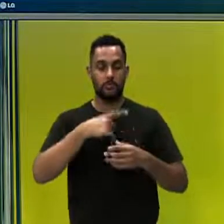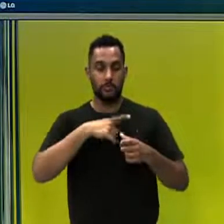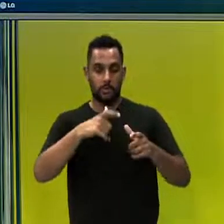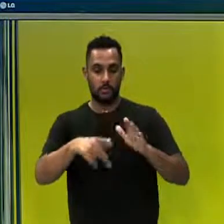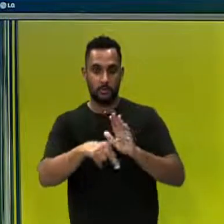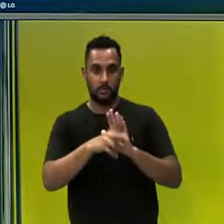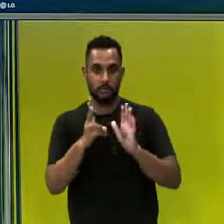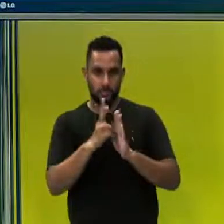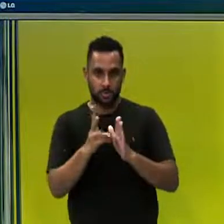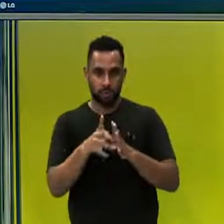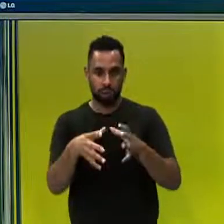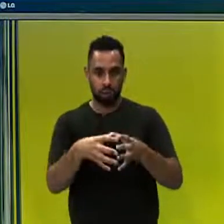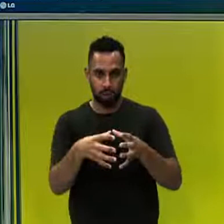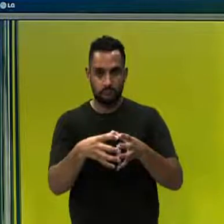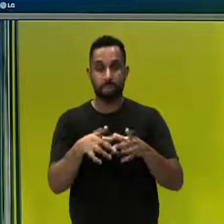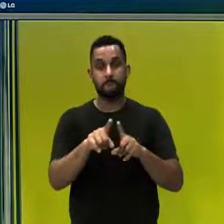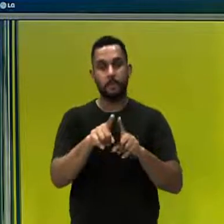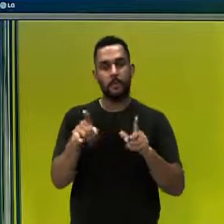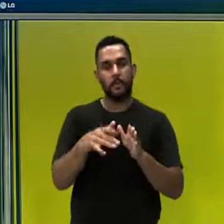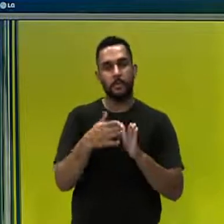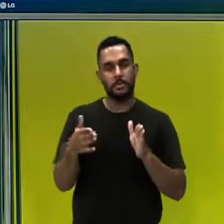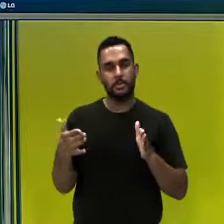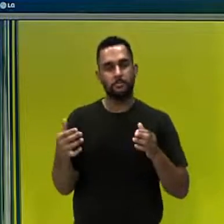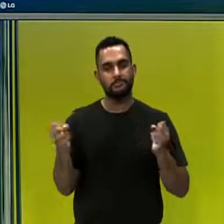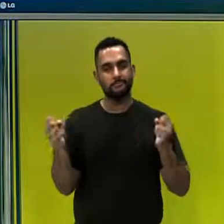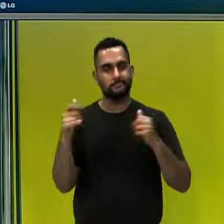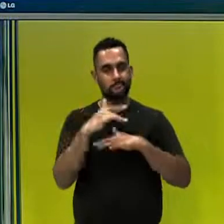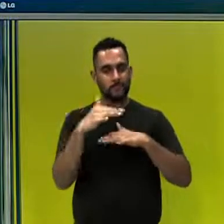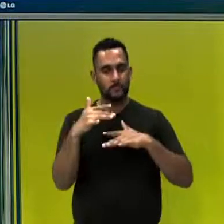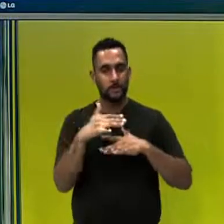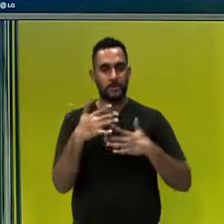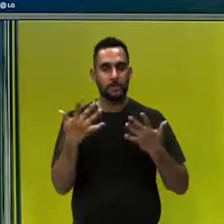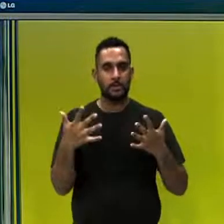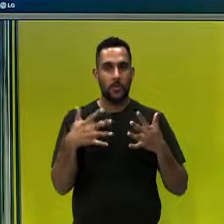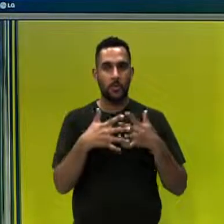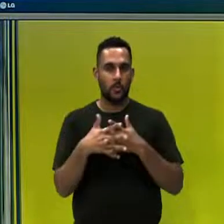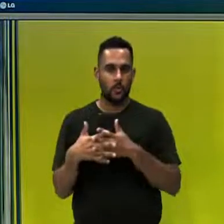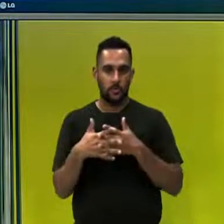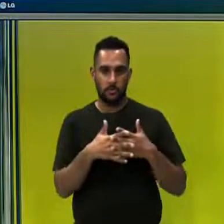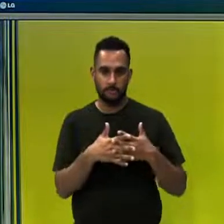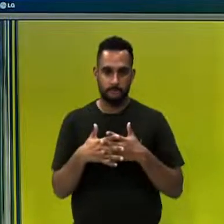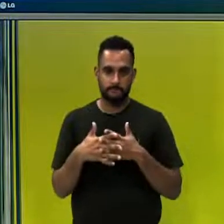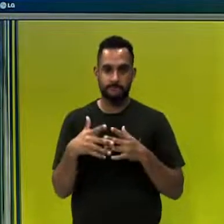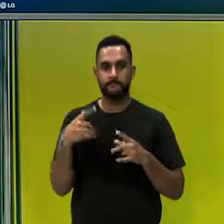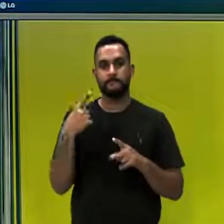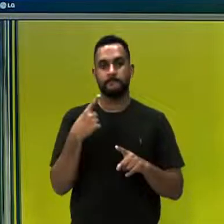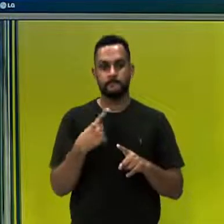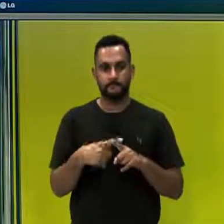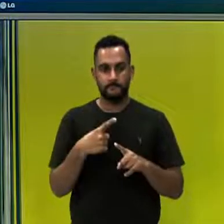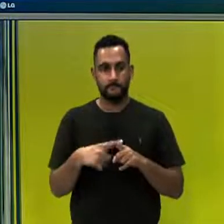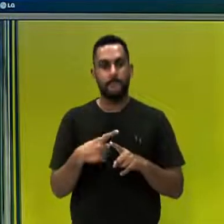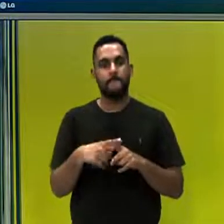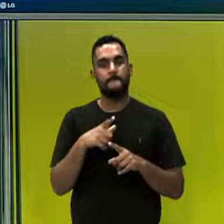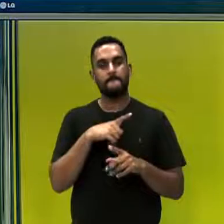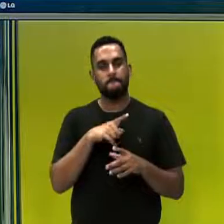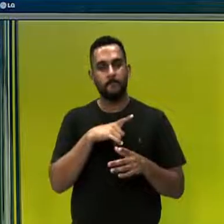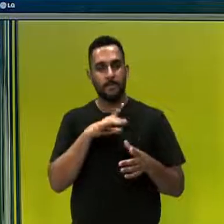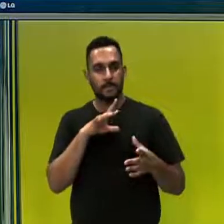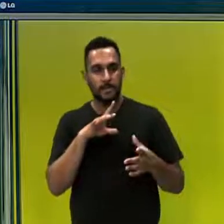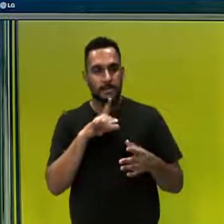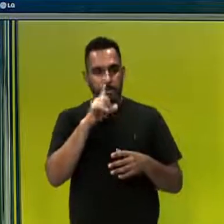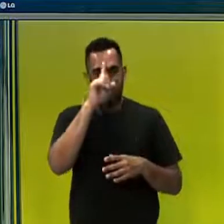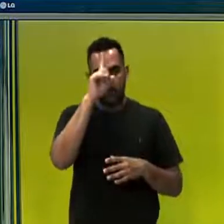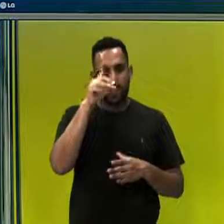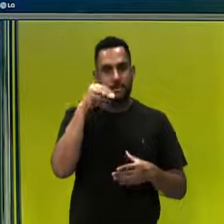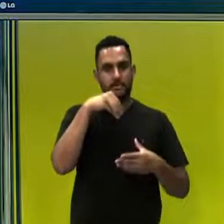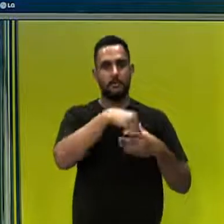tribo, porém o processo de urbanização muito confuso ainda por conta dessa harmonia com a natureza,